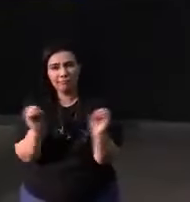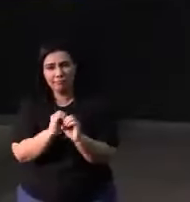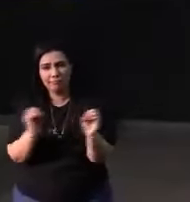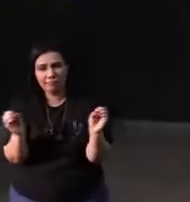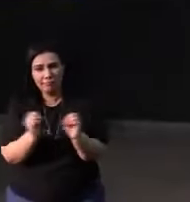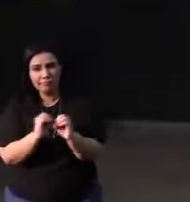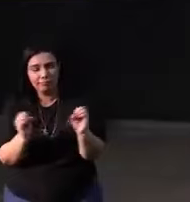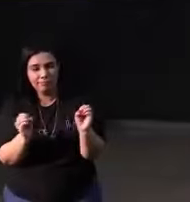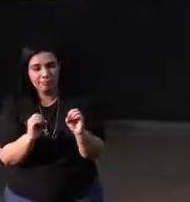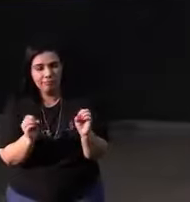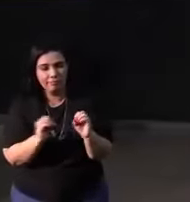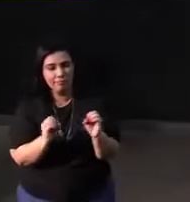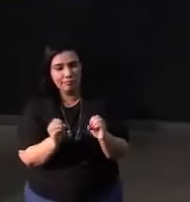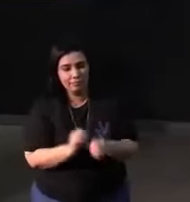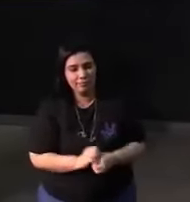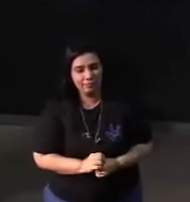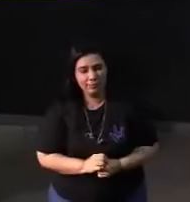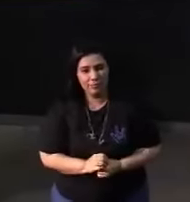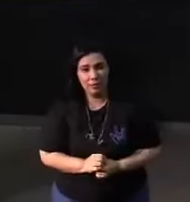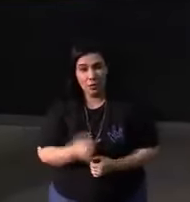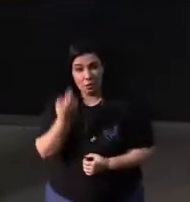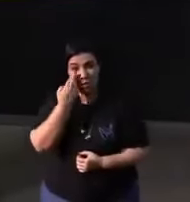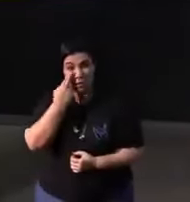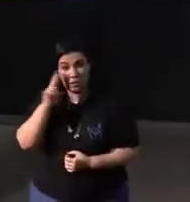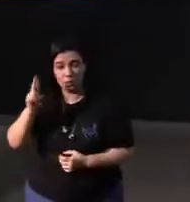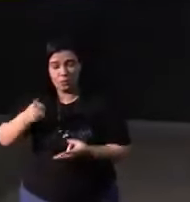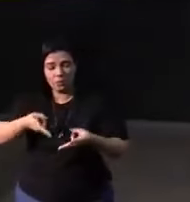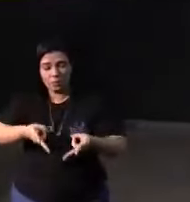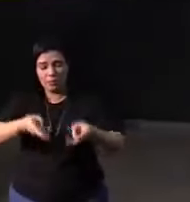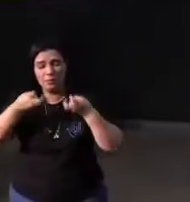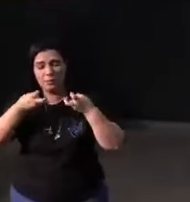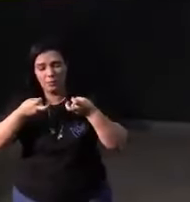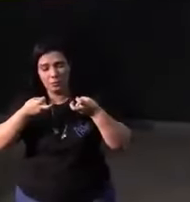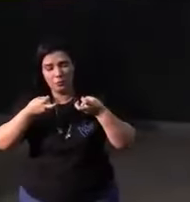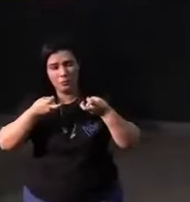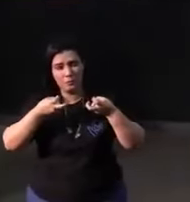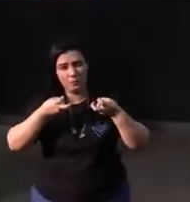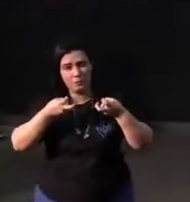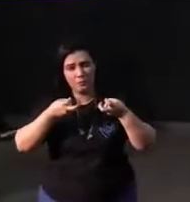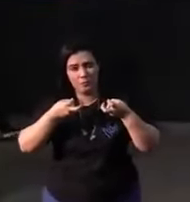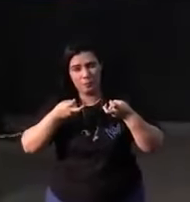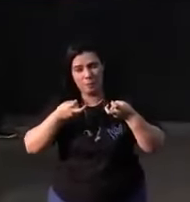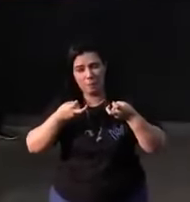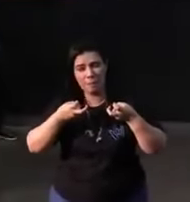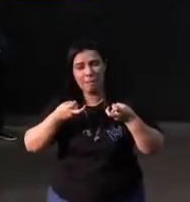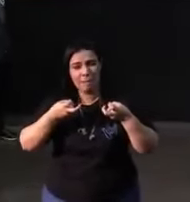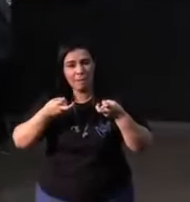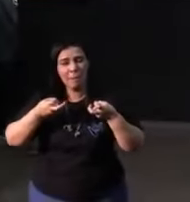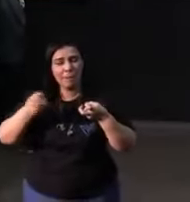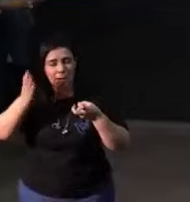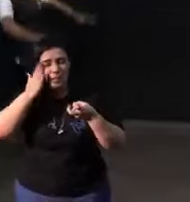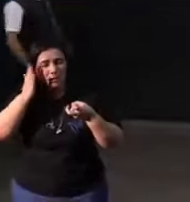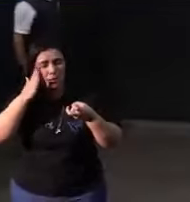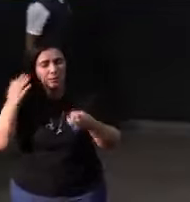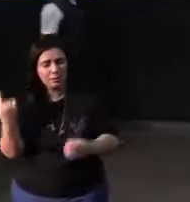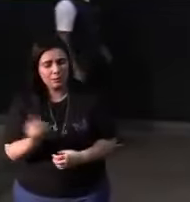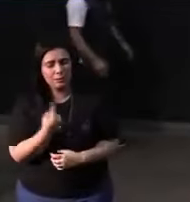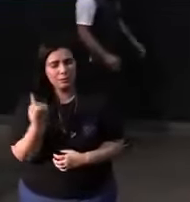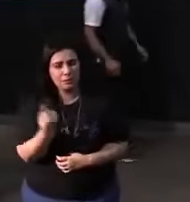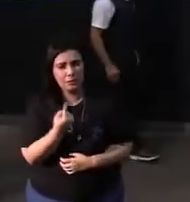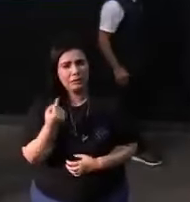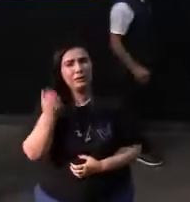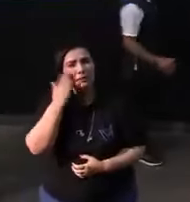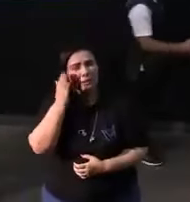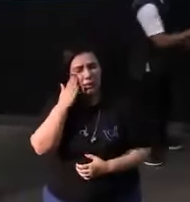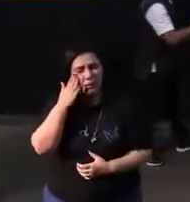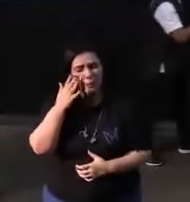vão. O Senhor tem ouvido o teu lamento. O Senhor sabe da sua solidão. Sabe dos seus